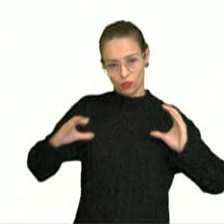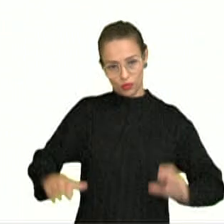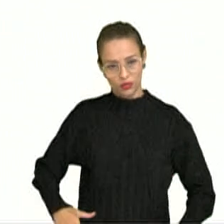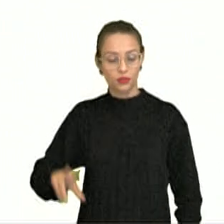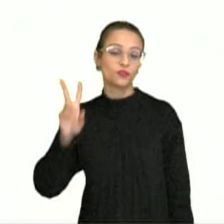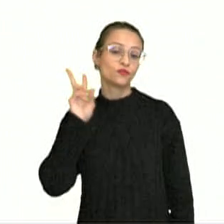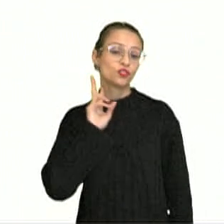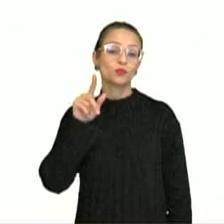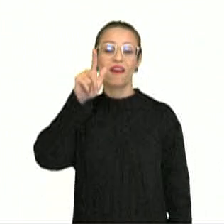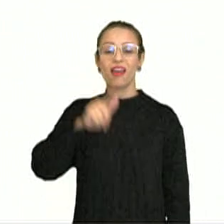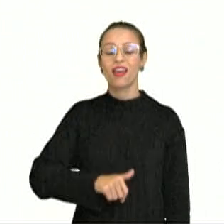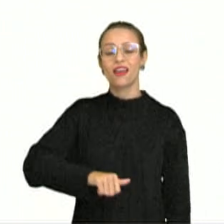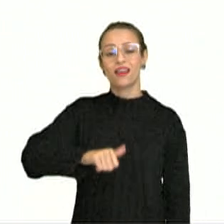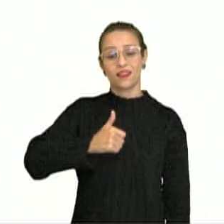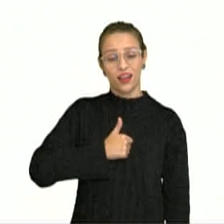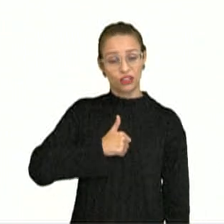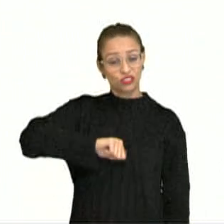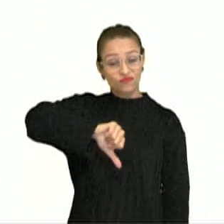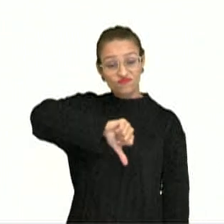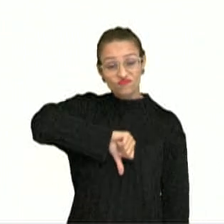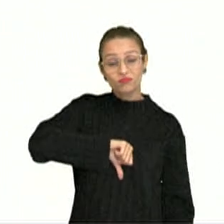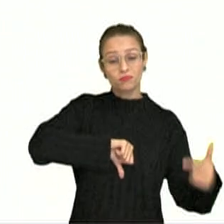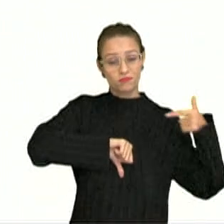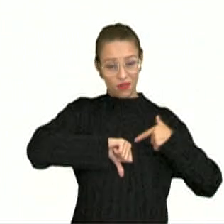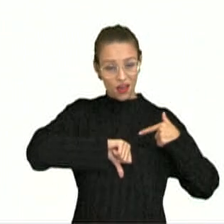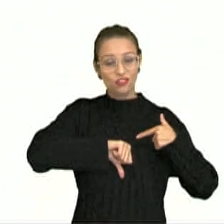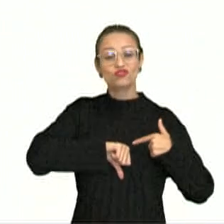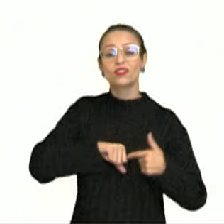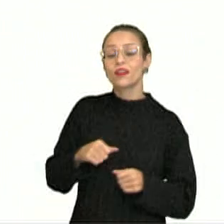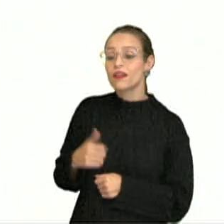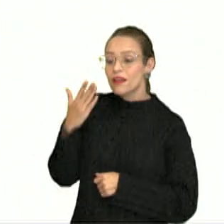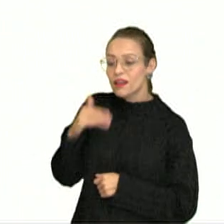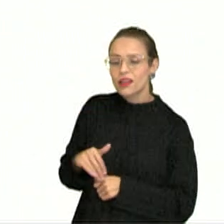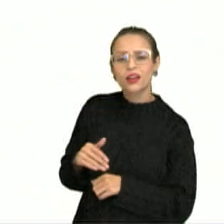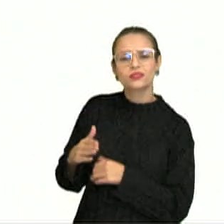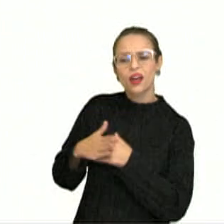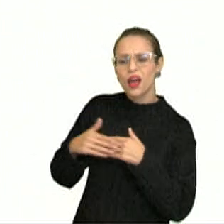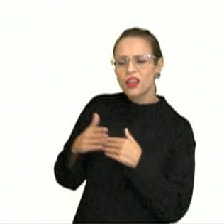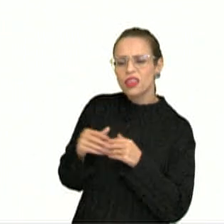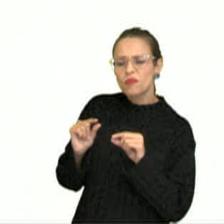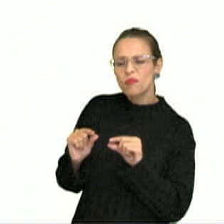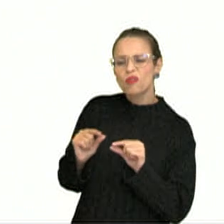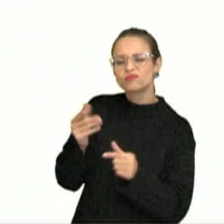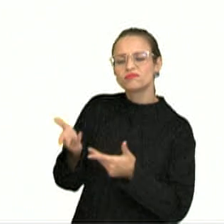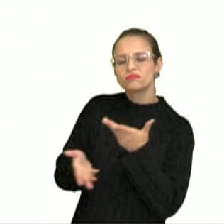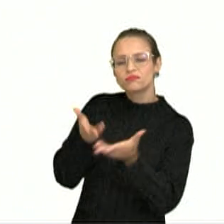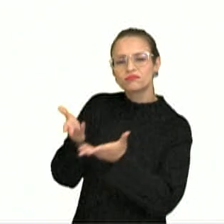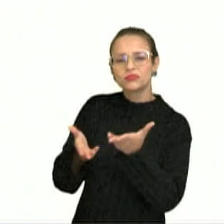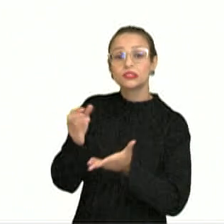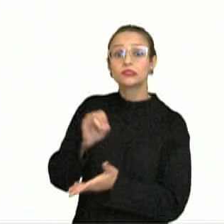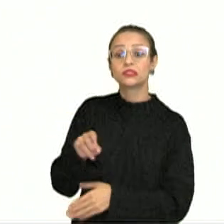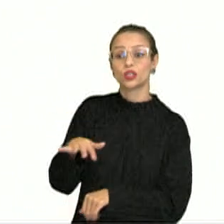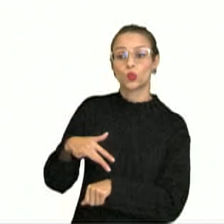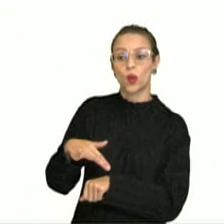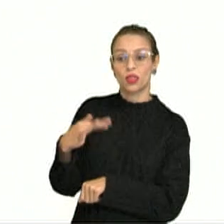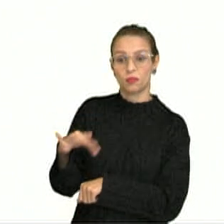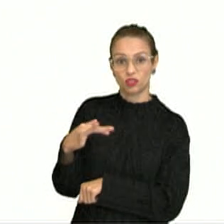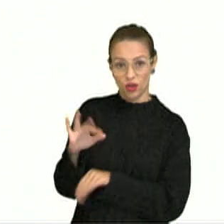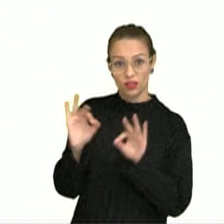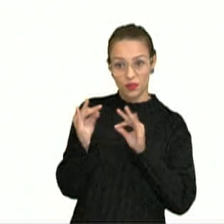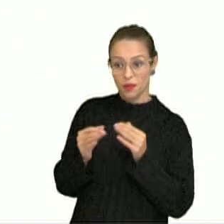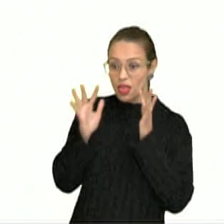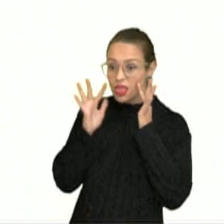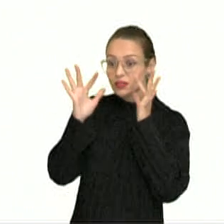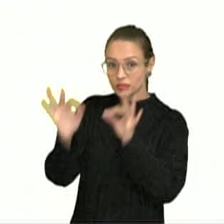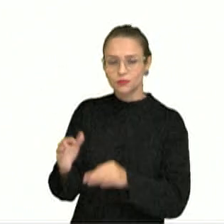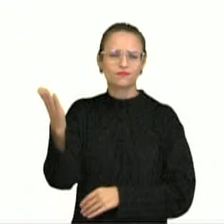com baixa autoestima, que receberam pouco afeto quando crianças e que só tiveram a atenção dos familiares quando machucadas ou doentes. Então, lá